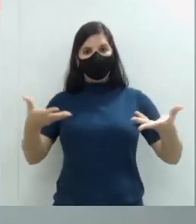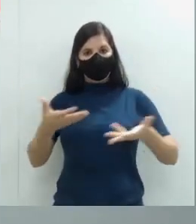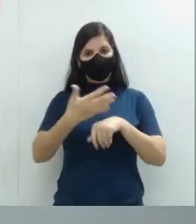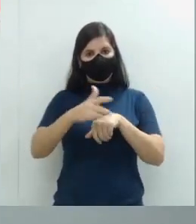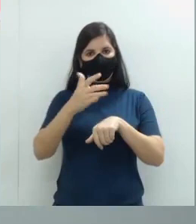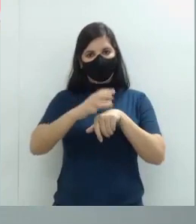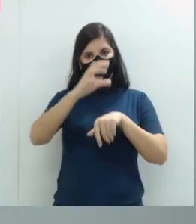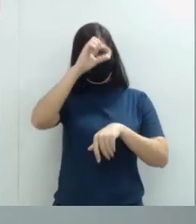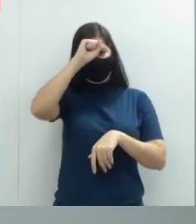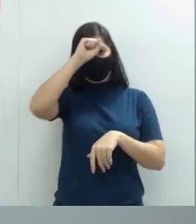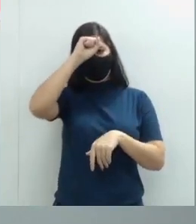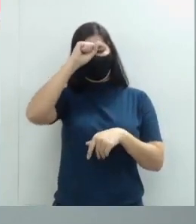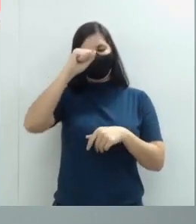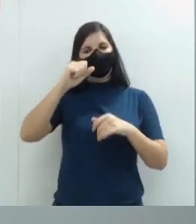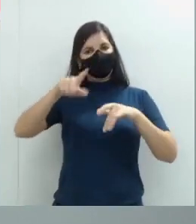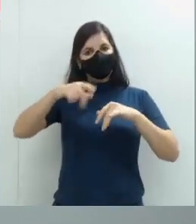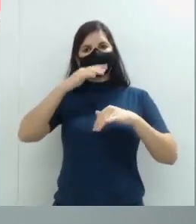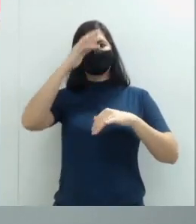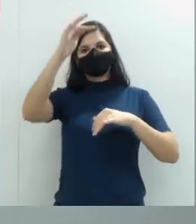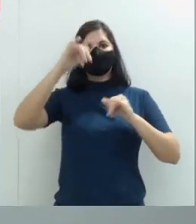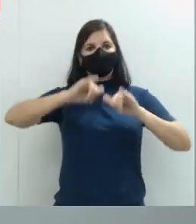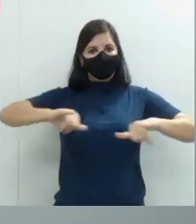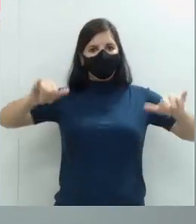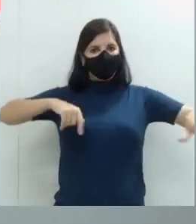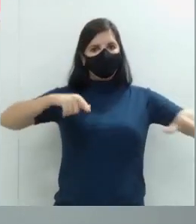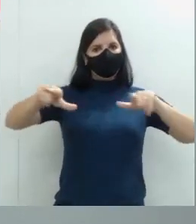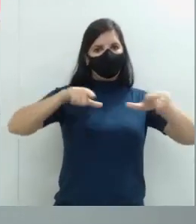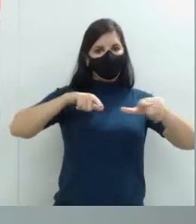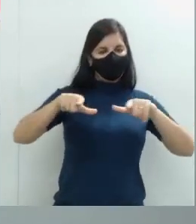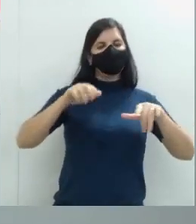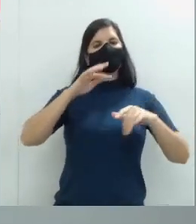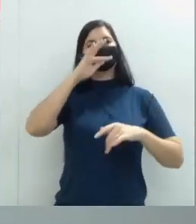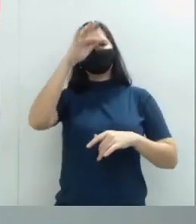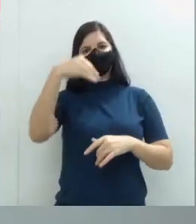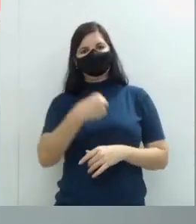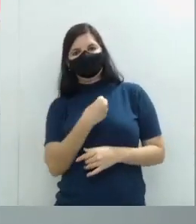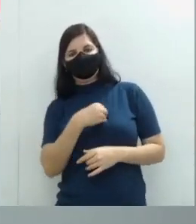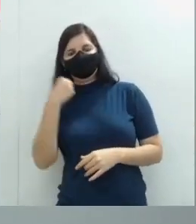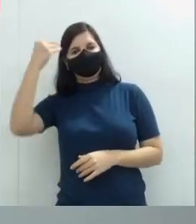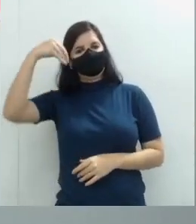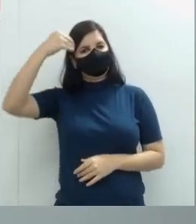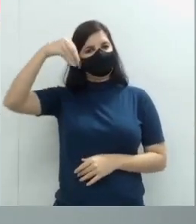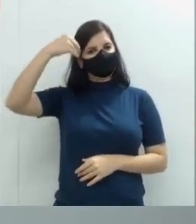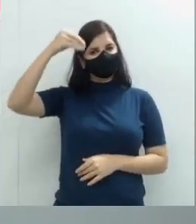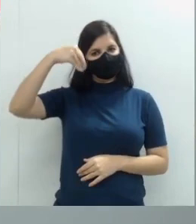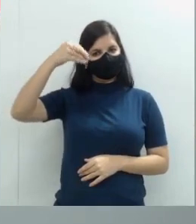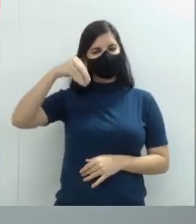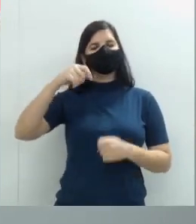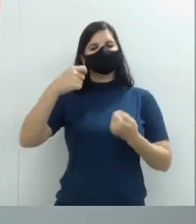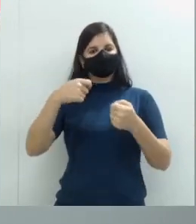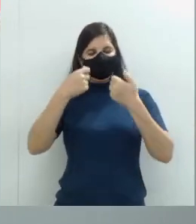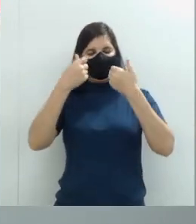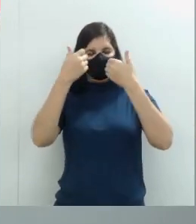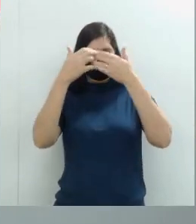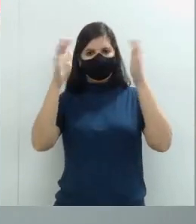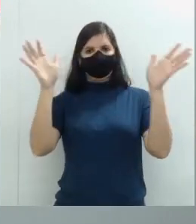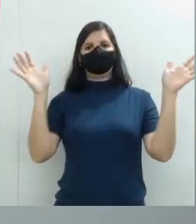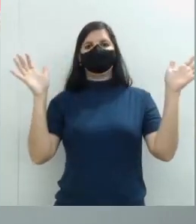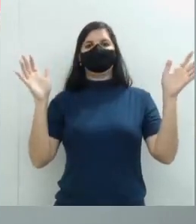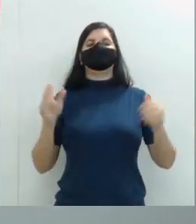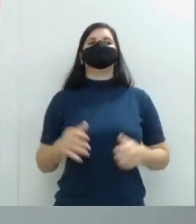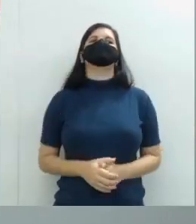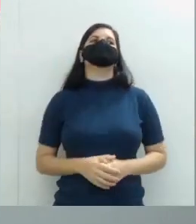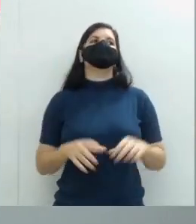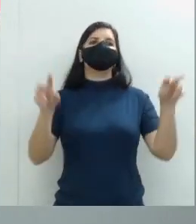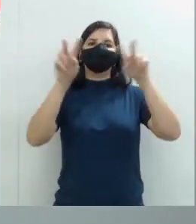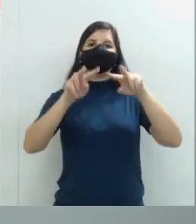preparando você para o teu mercado de trabalho, preparando você para a vida. Fluxograma é uma visão holística, tá? É a